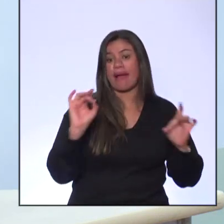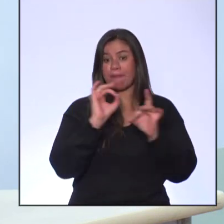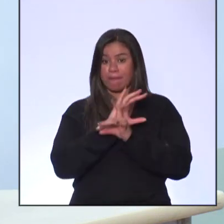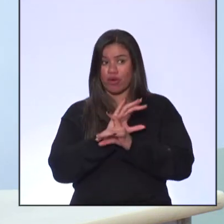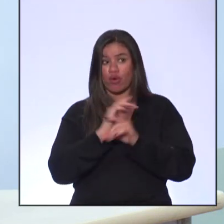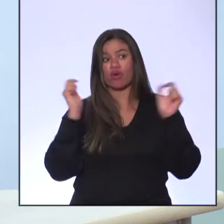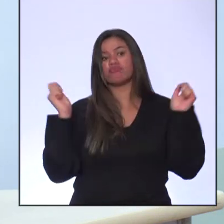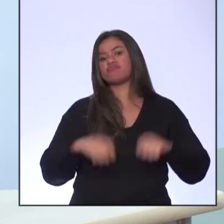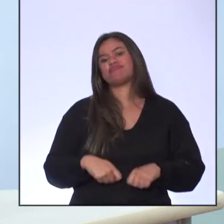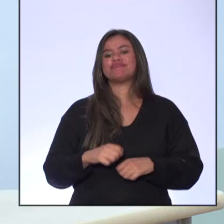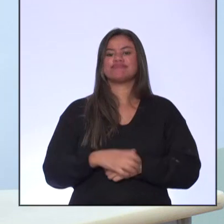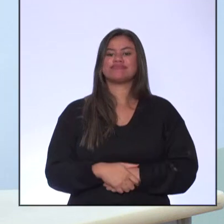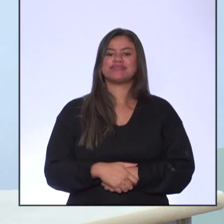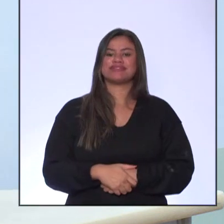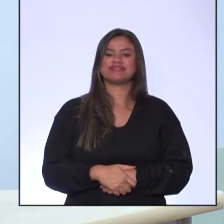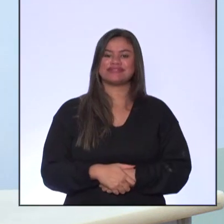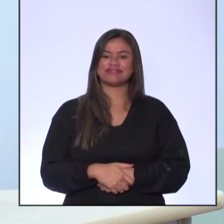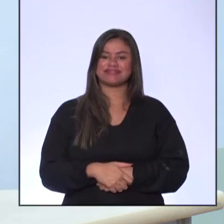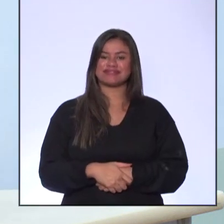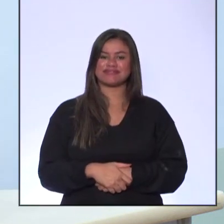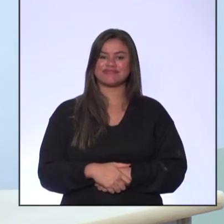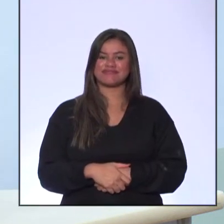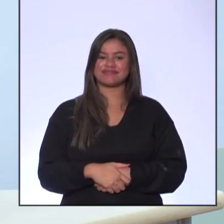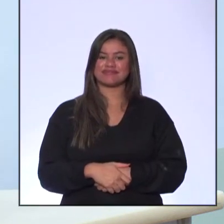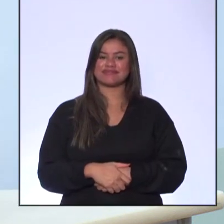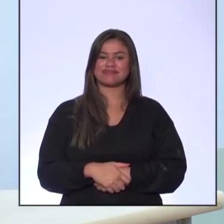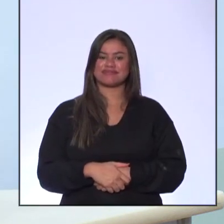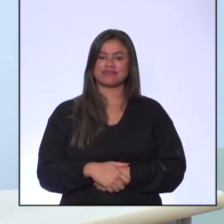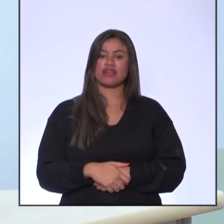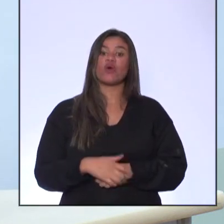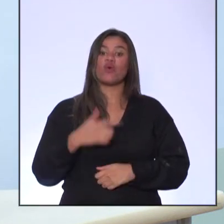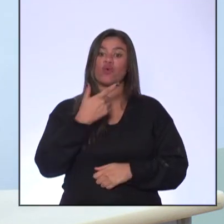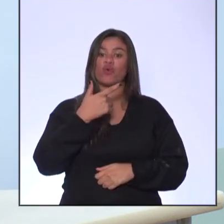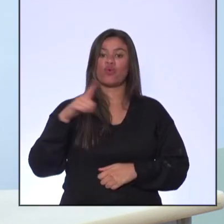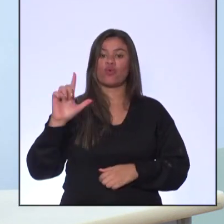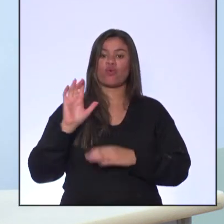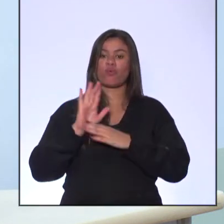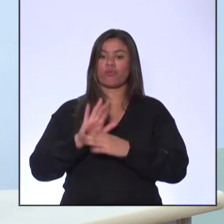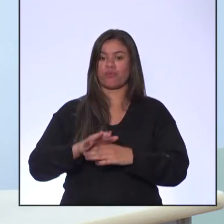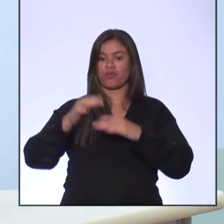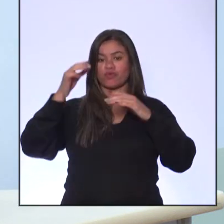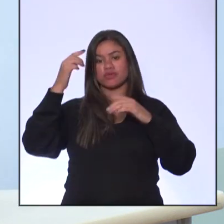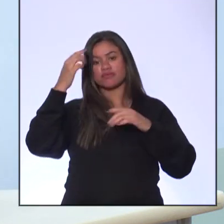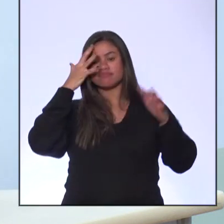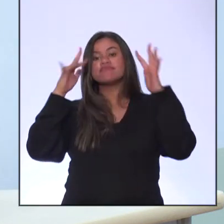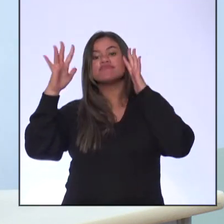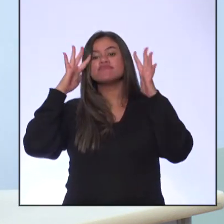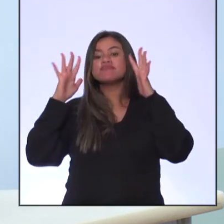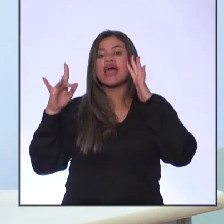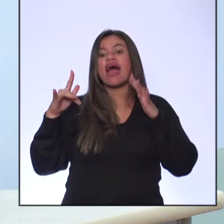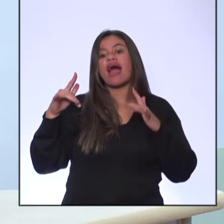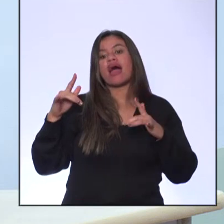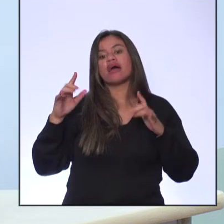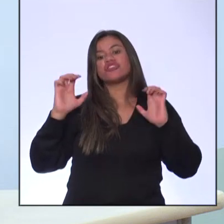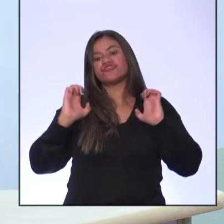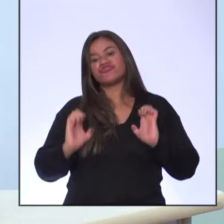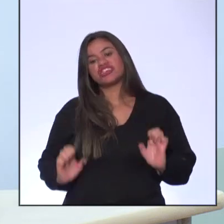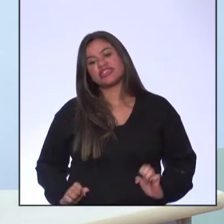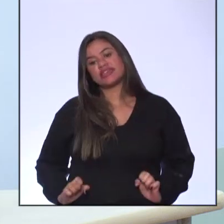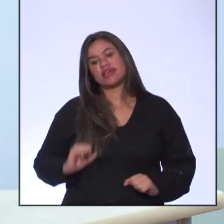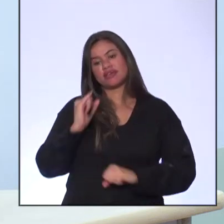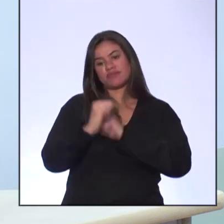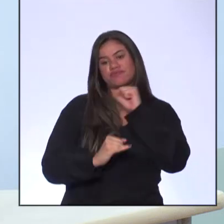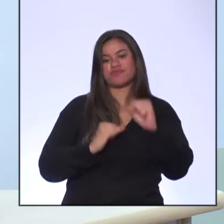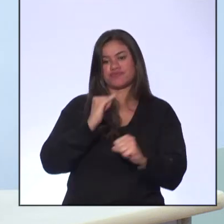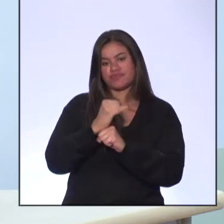com calma, tá? O que mais pode ajudar a pensar sobre essa etiqueta virtual, né? Então, elas podem ser, as